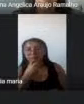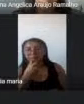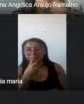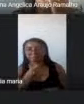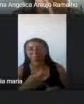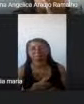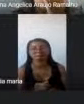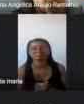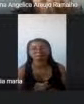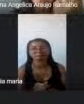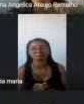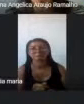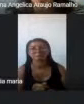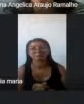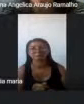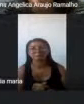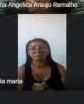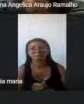menos isso.